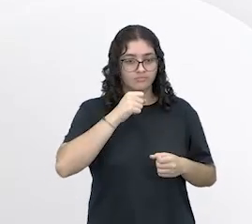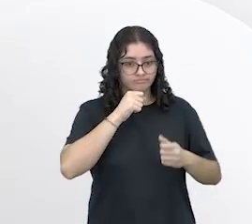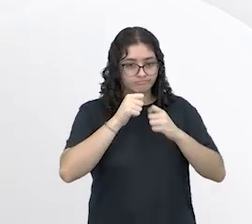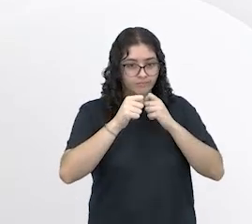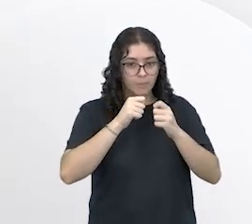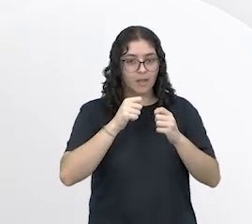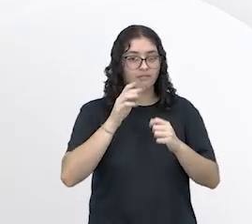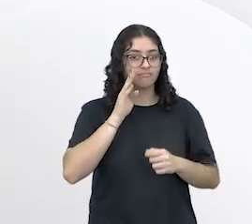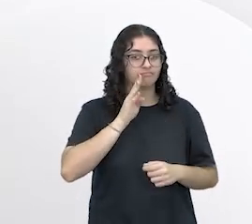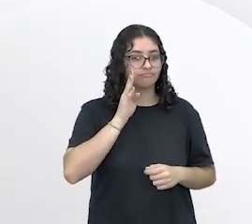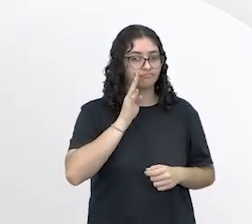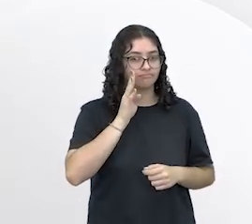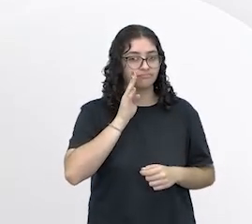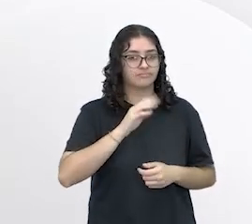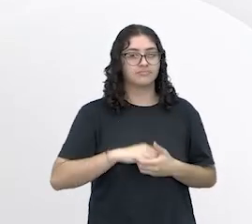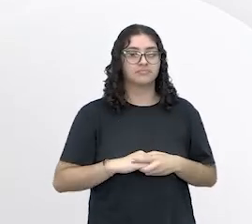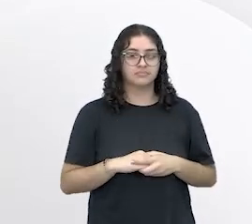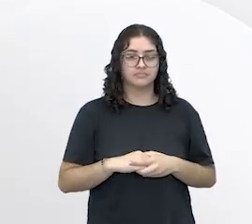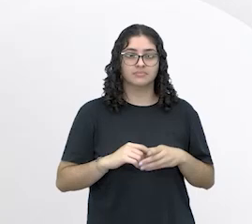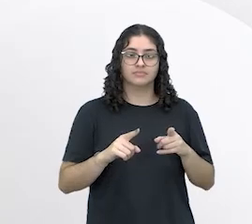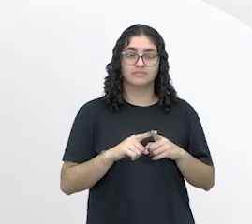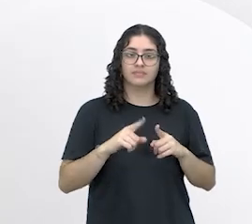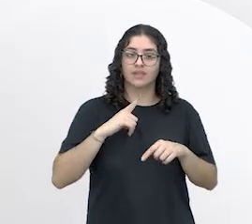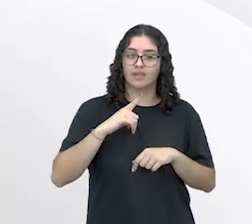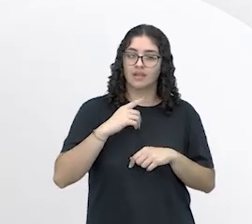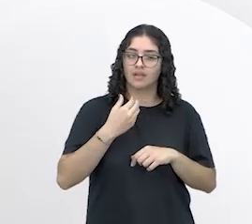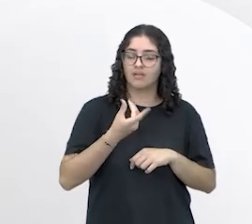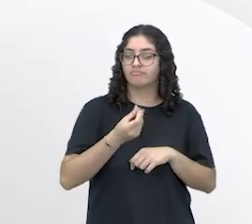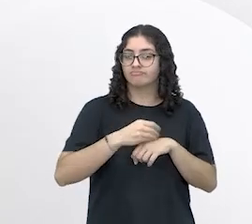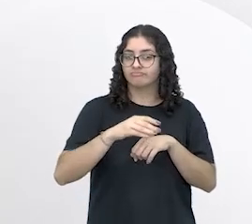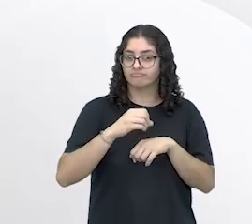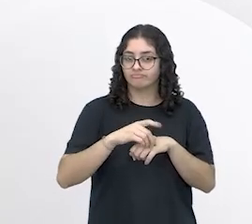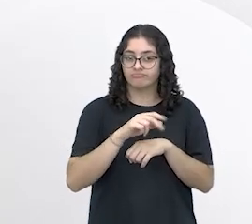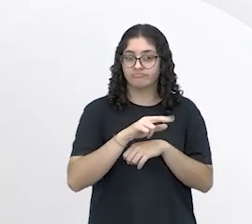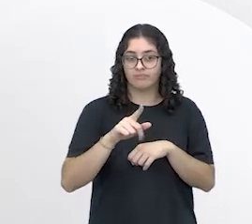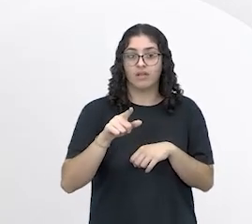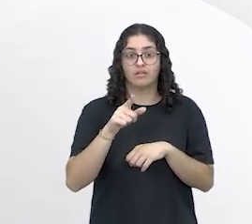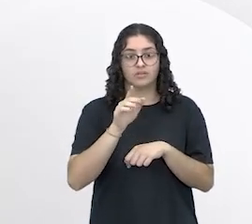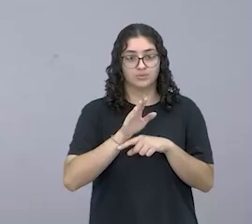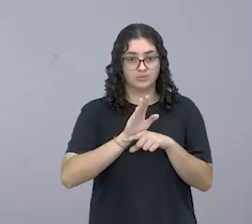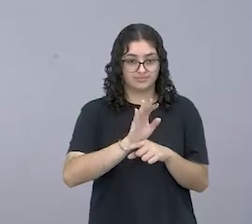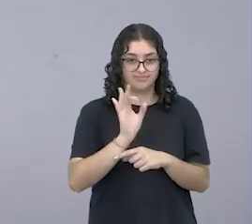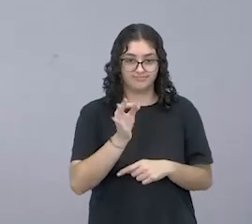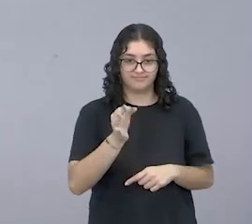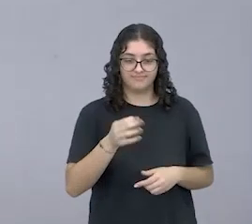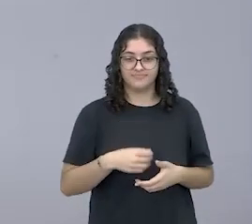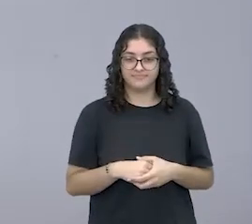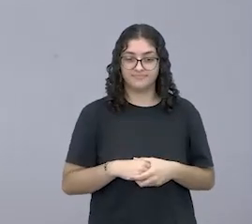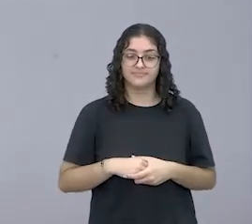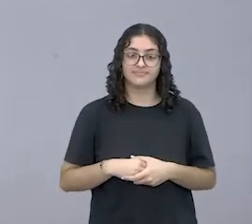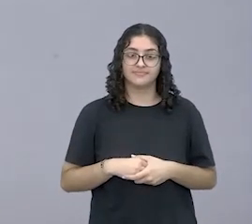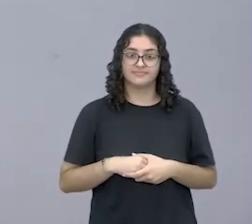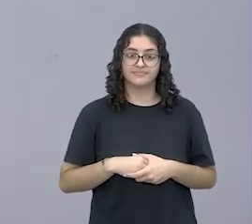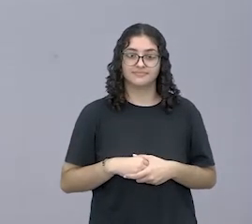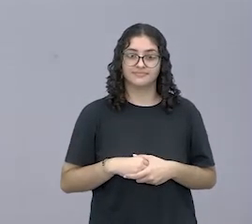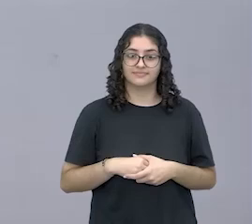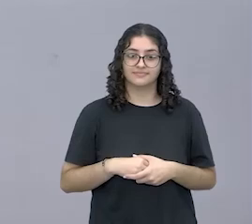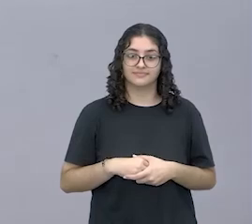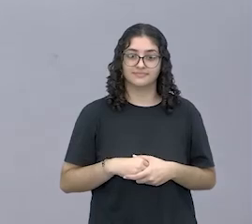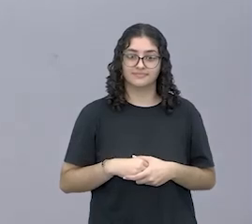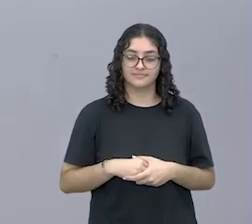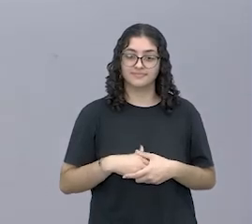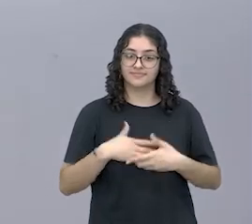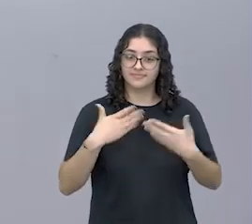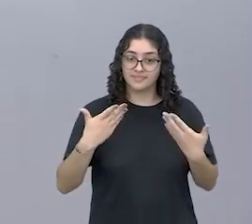bem bacana, com algumas sugestões a mais aí para vocês, tá bom? Isso. E